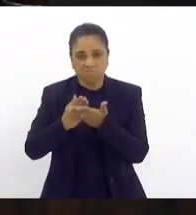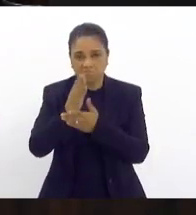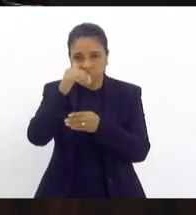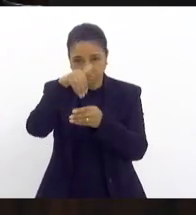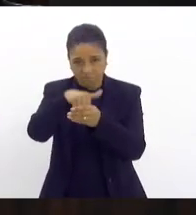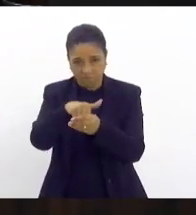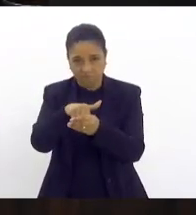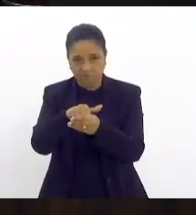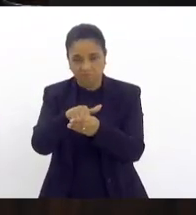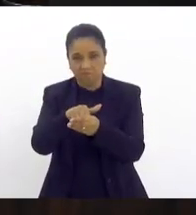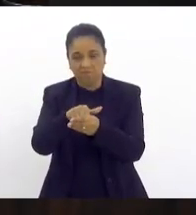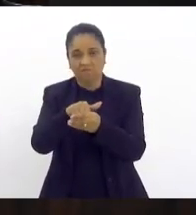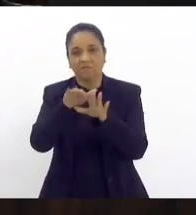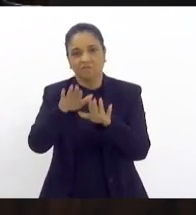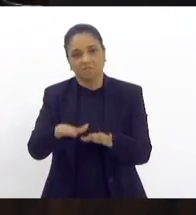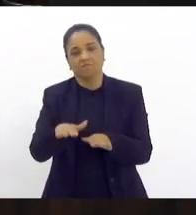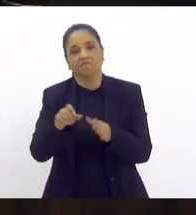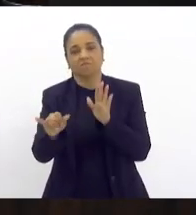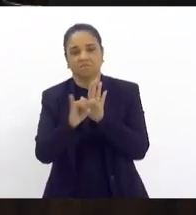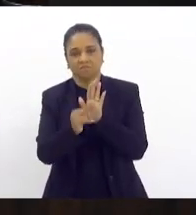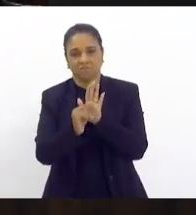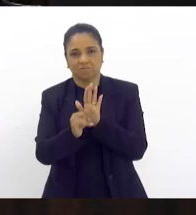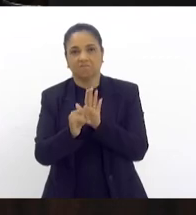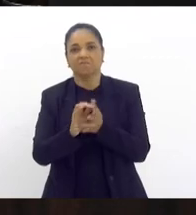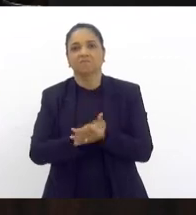permaneça Como estão aprovado